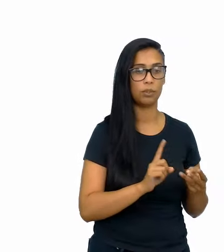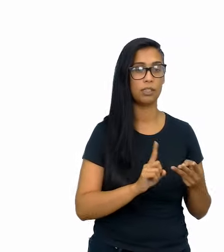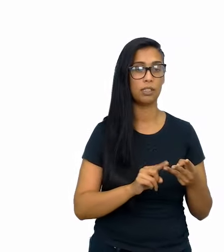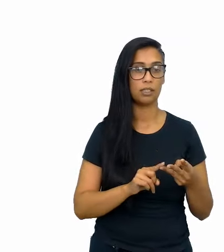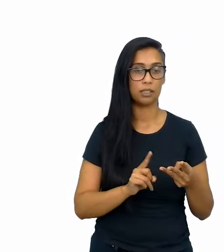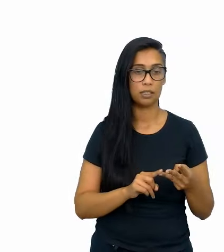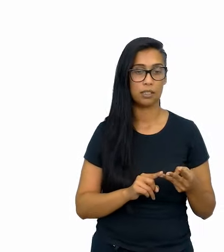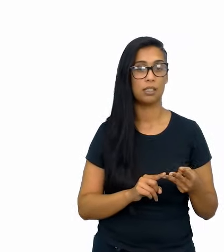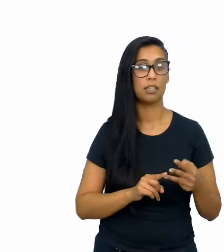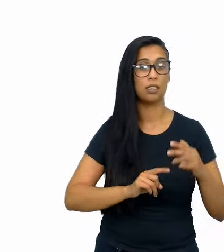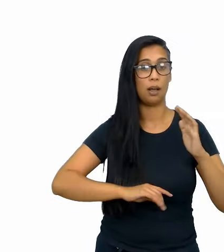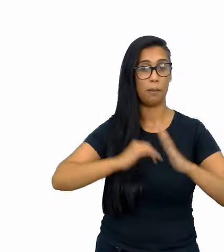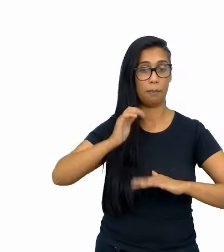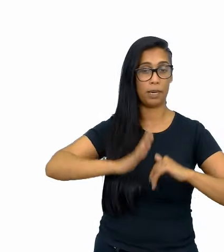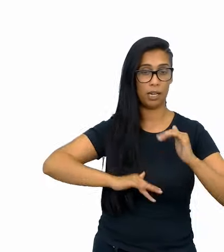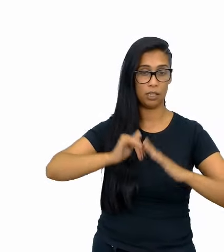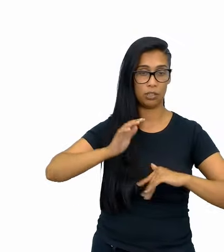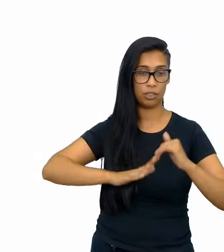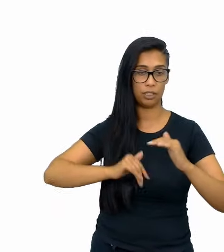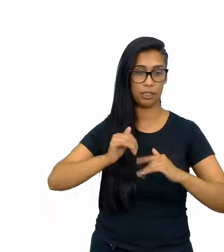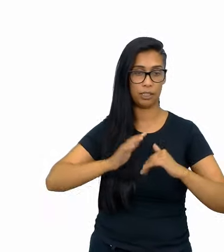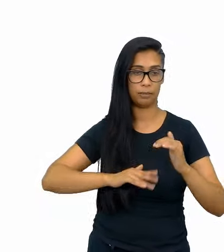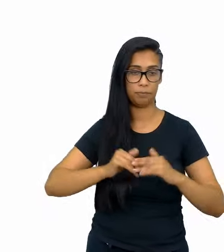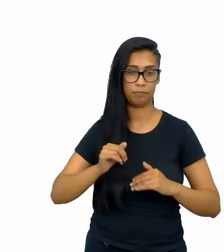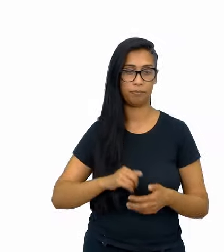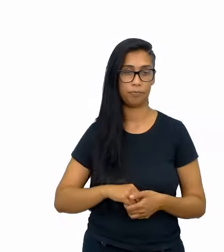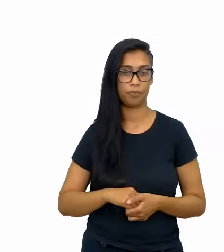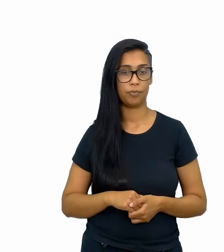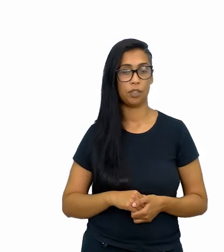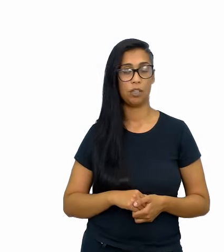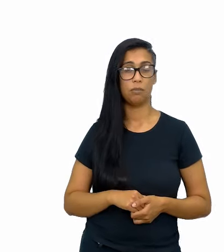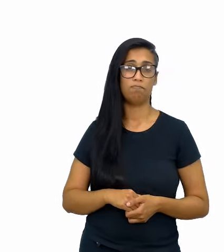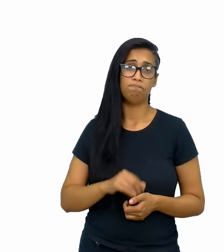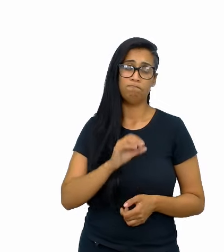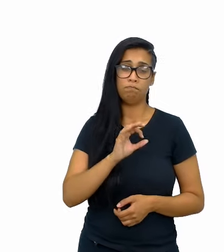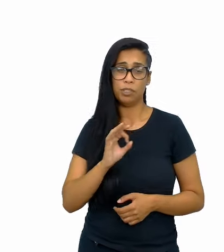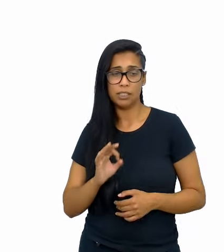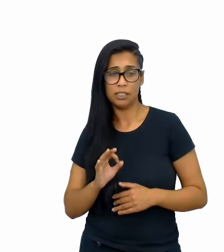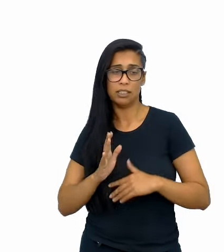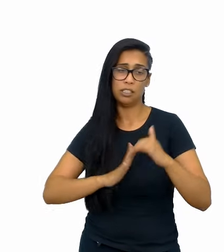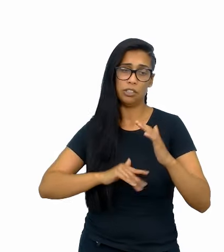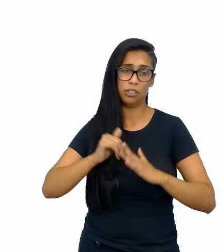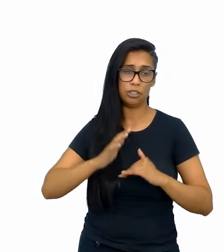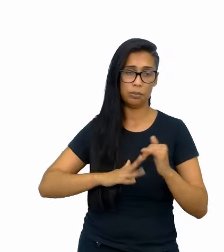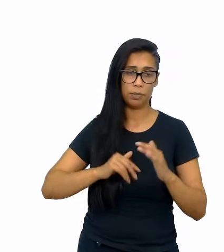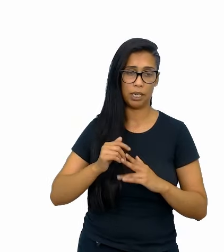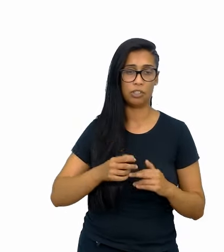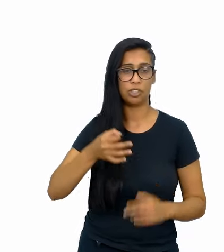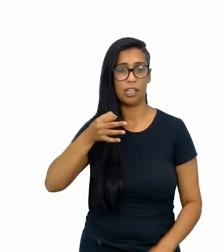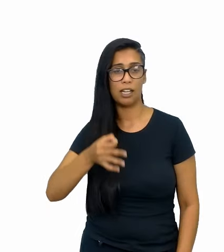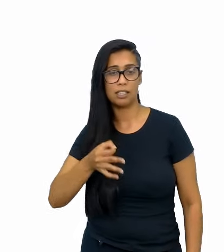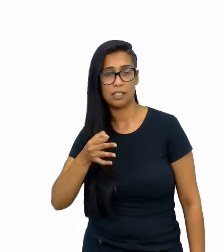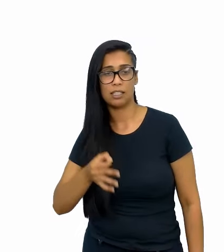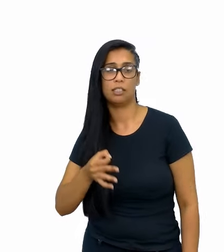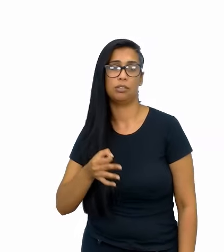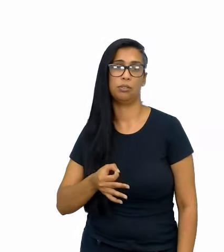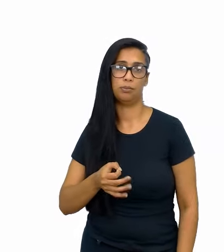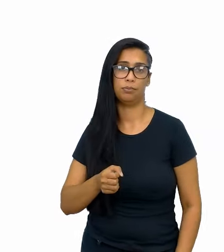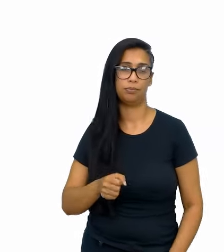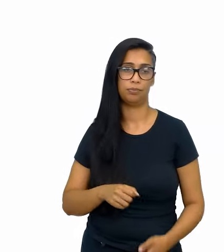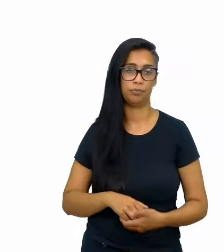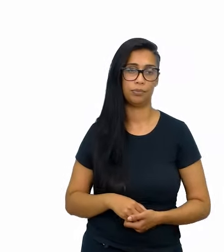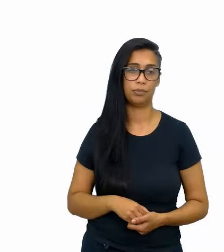na plataforma CAED. No próximo slide, ó, eu trouxe para vocês duas habilidades que eu